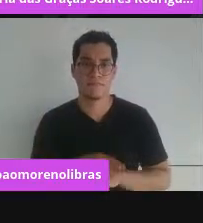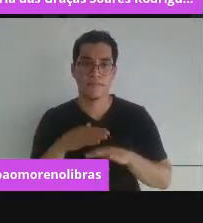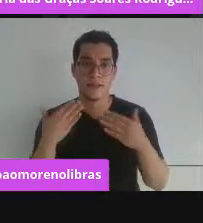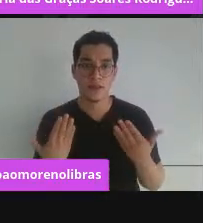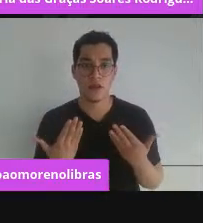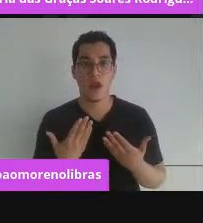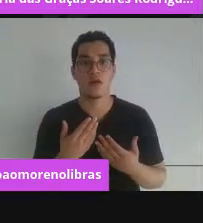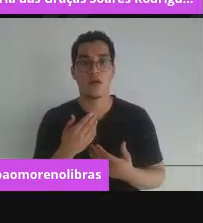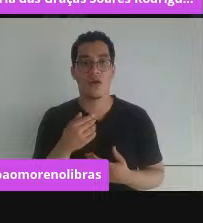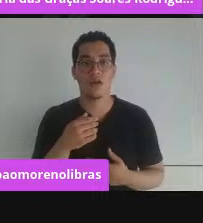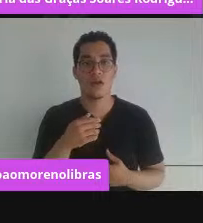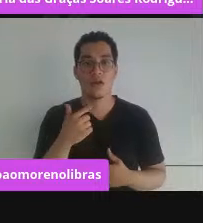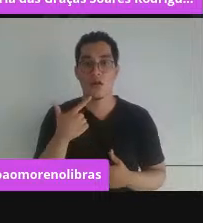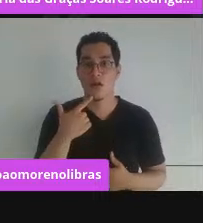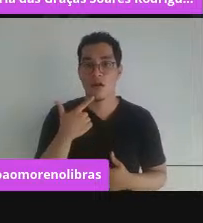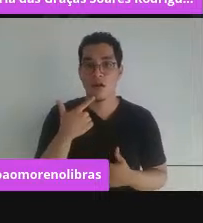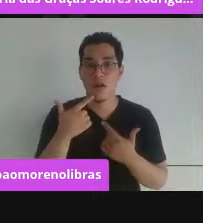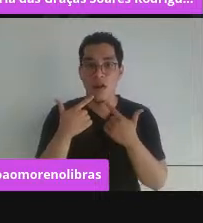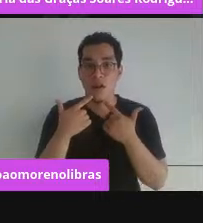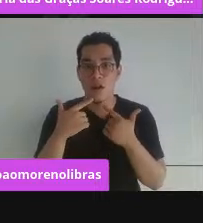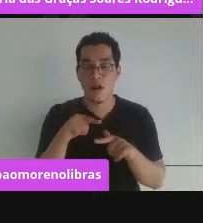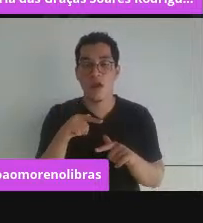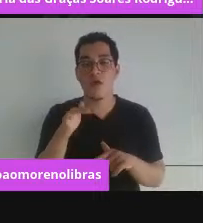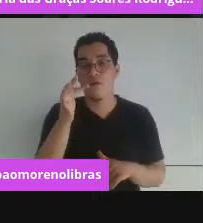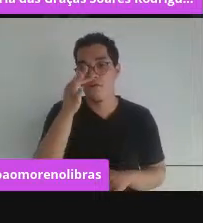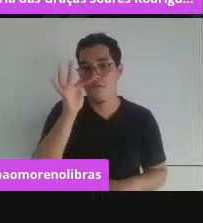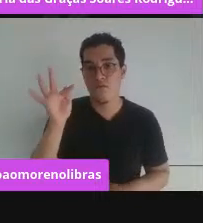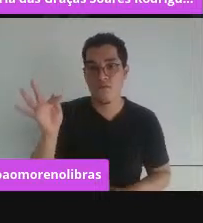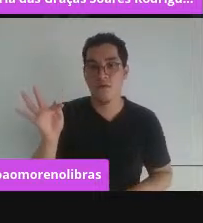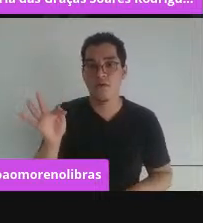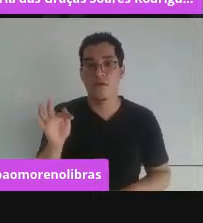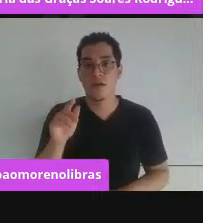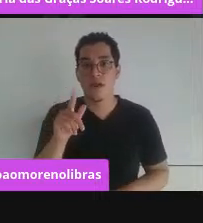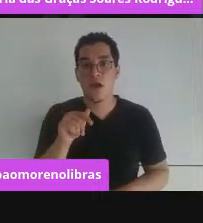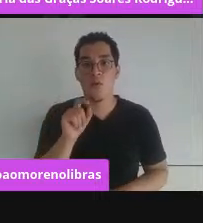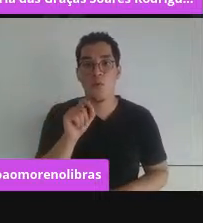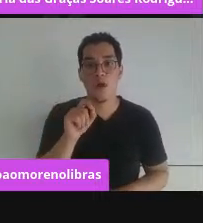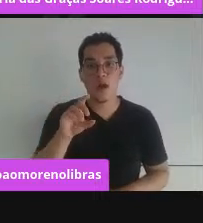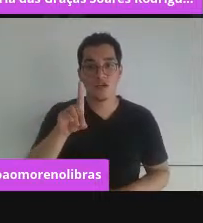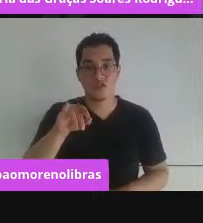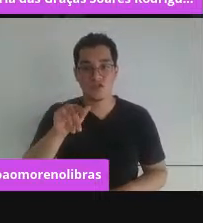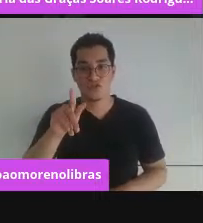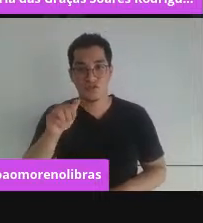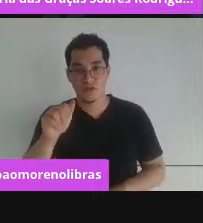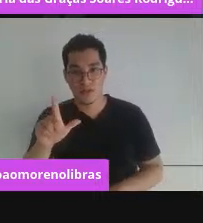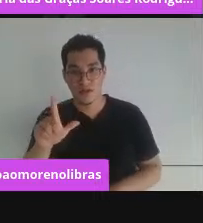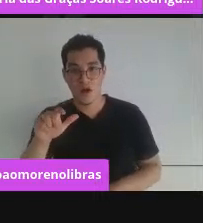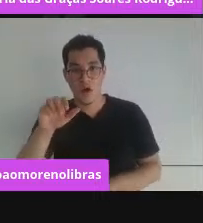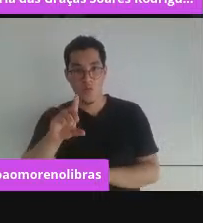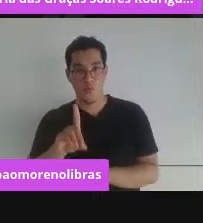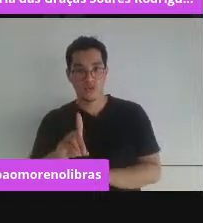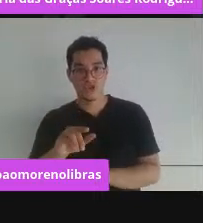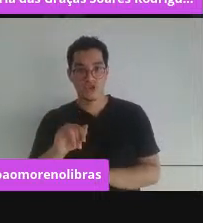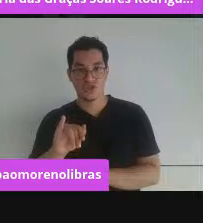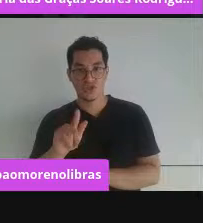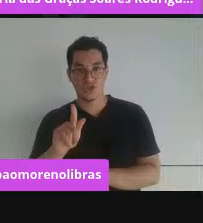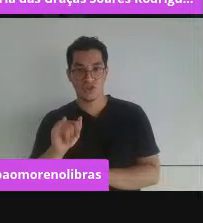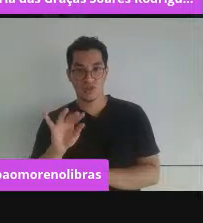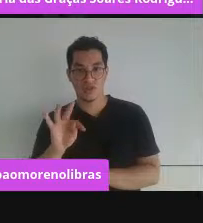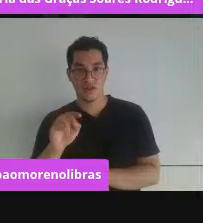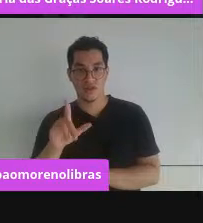francês, numérique é o digital da gente. Numérisé é o digitalizado. E numérique é o digital